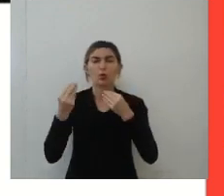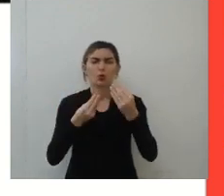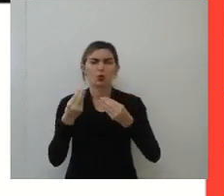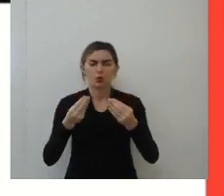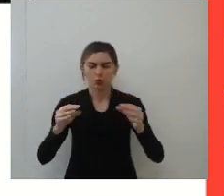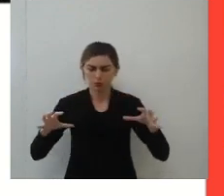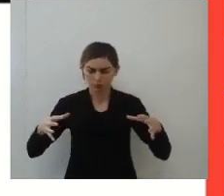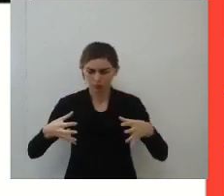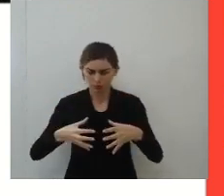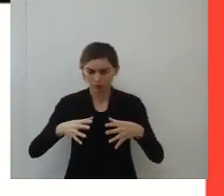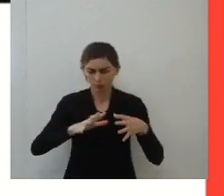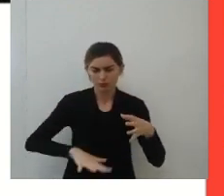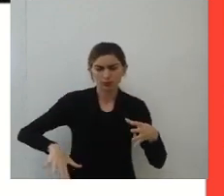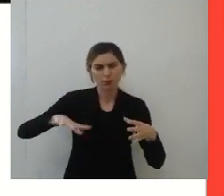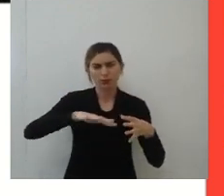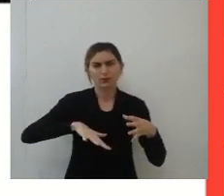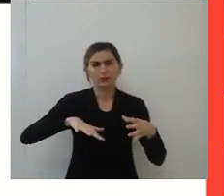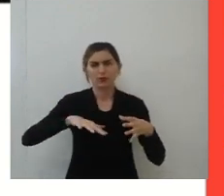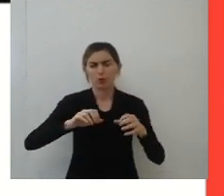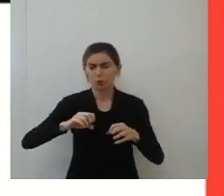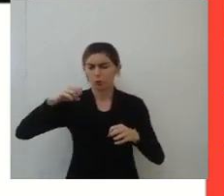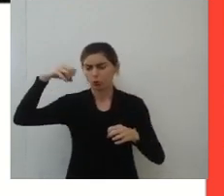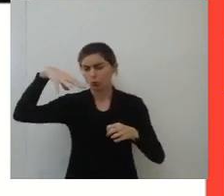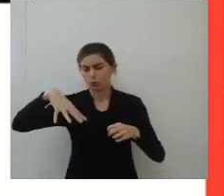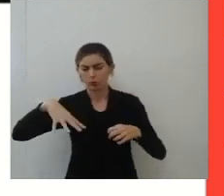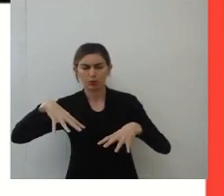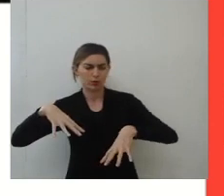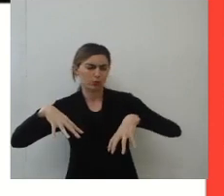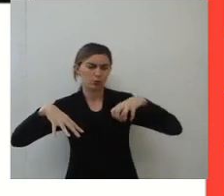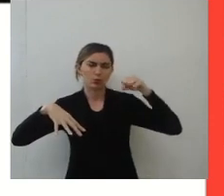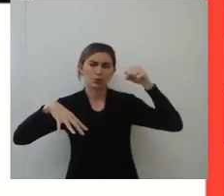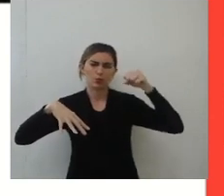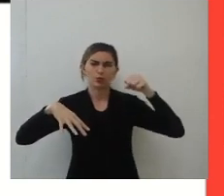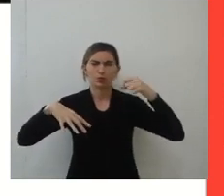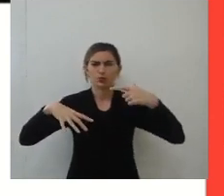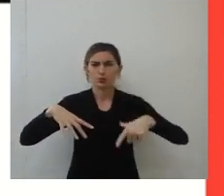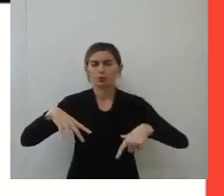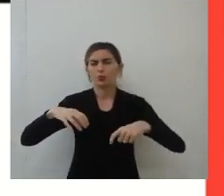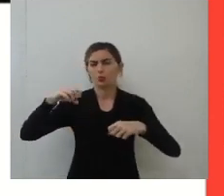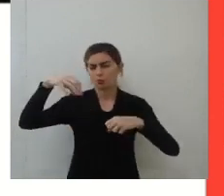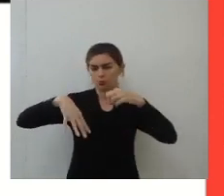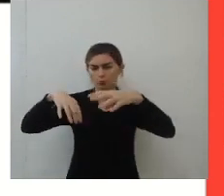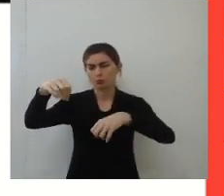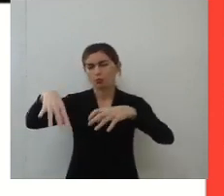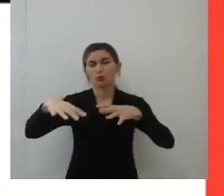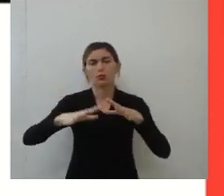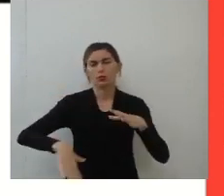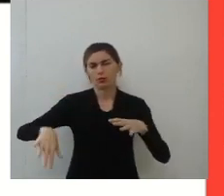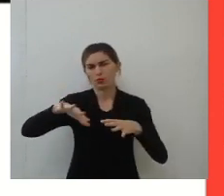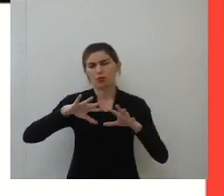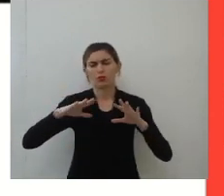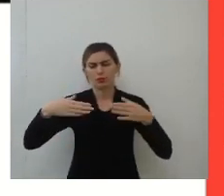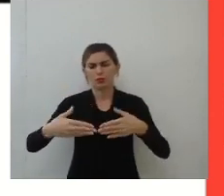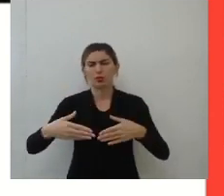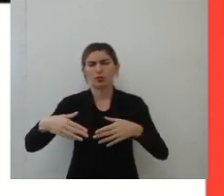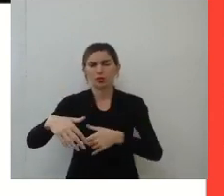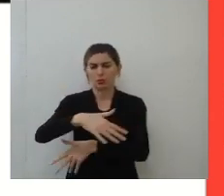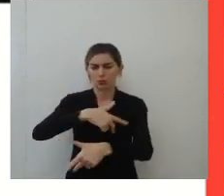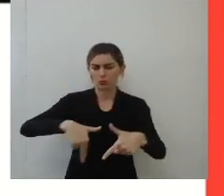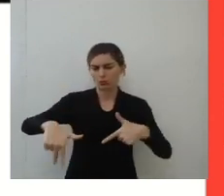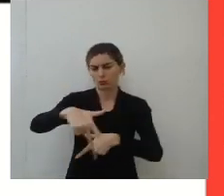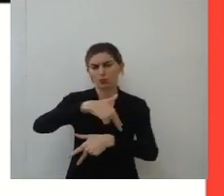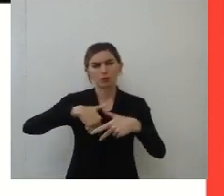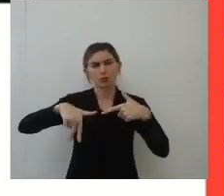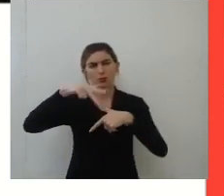a formação dos espaços luminosos e espaços opacos. Esses espaços luminosos são espaços dotados de centralidade